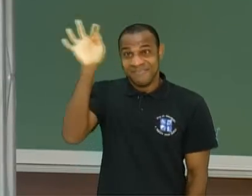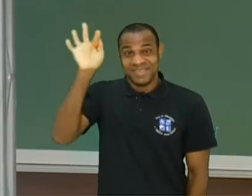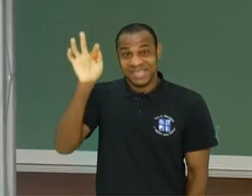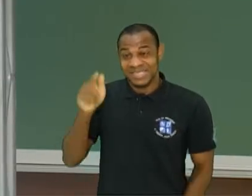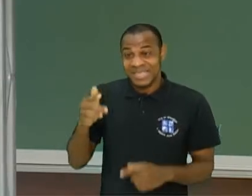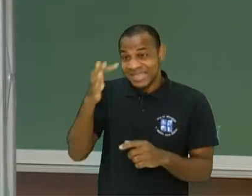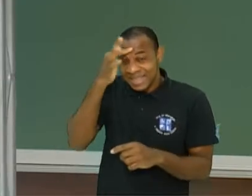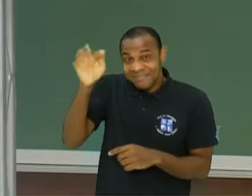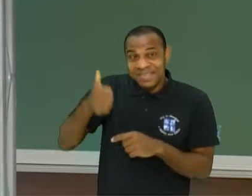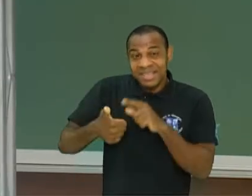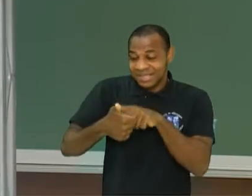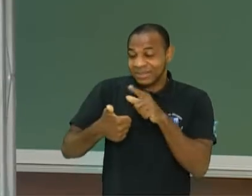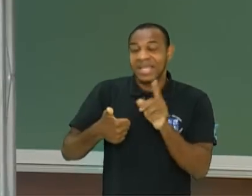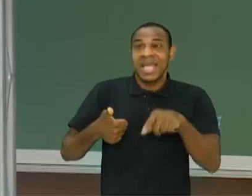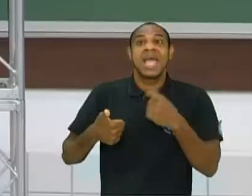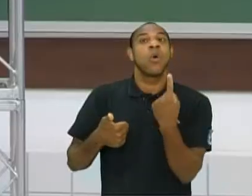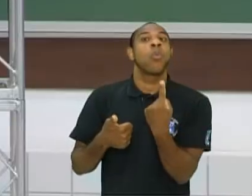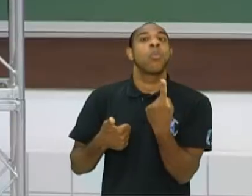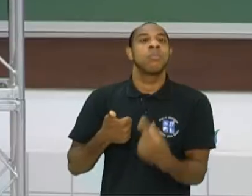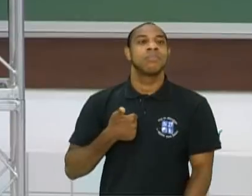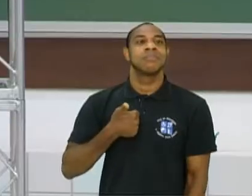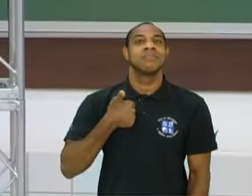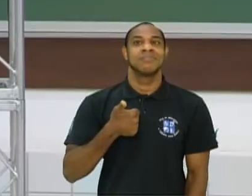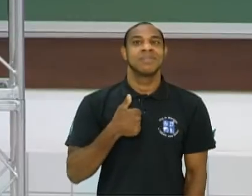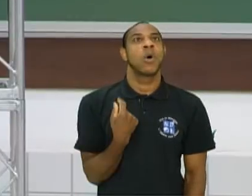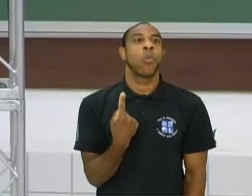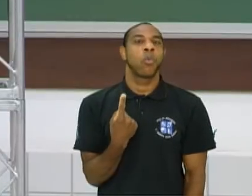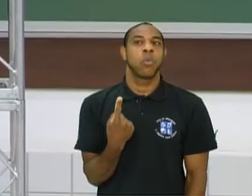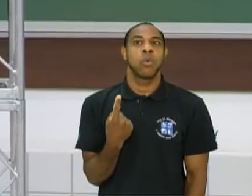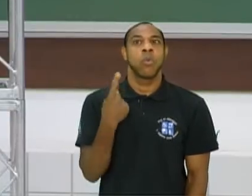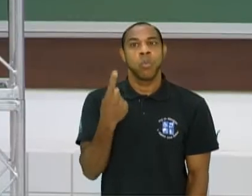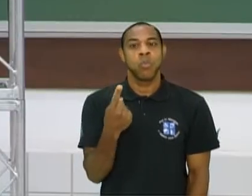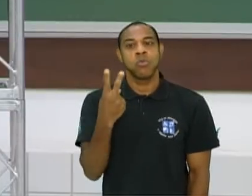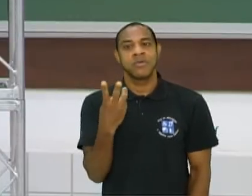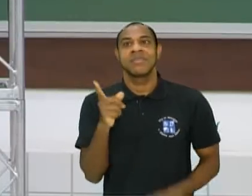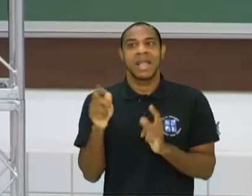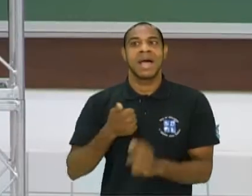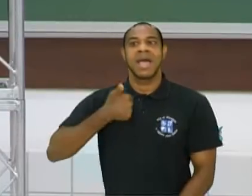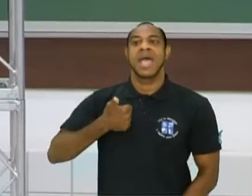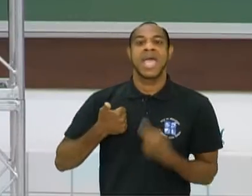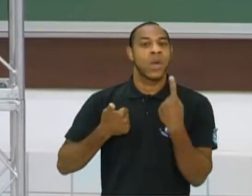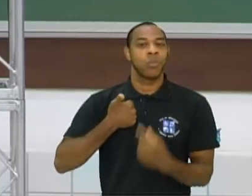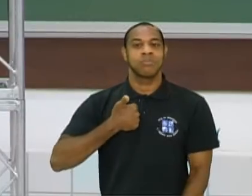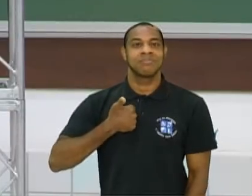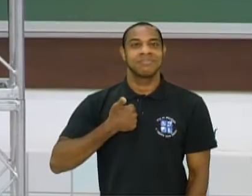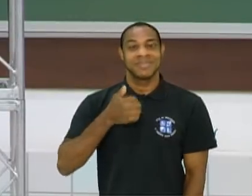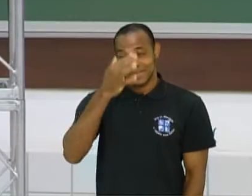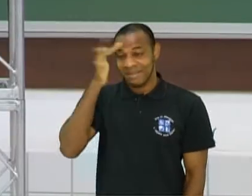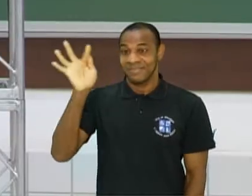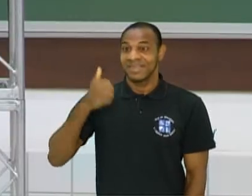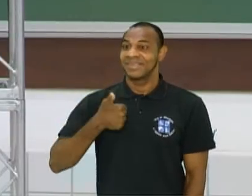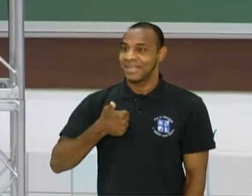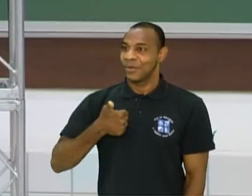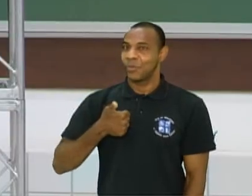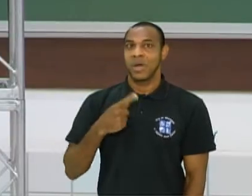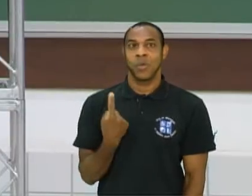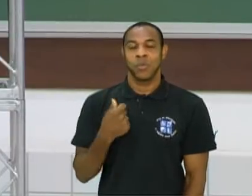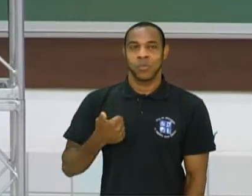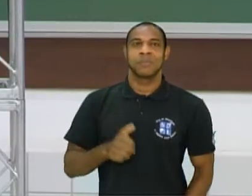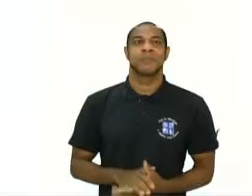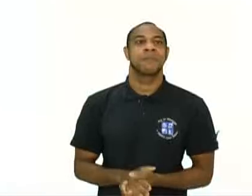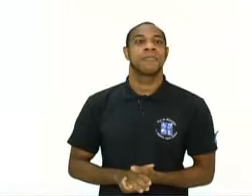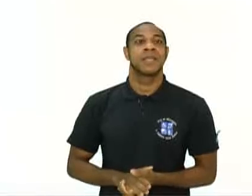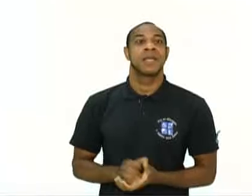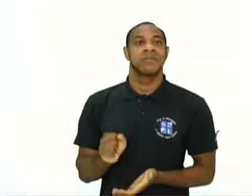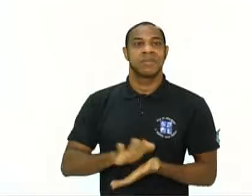sinal significa número 1. Então veja, né, que diferença que existe aí nessas comunicações. Número